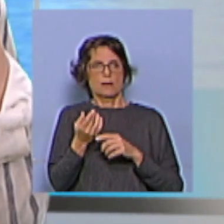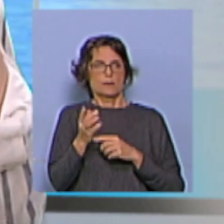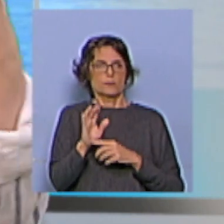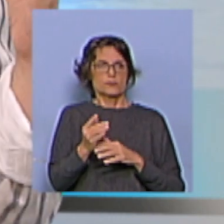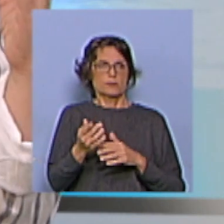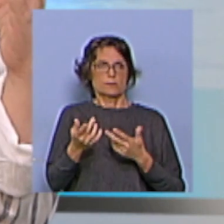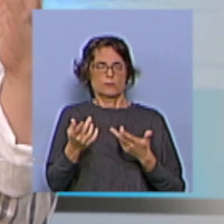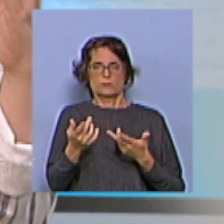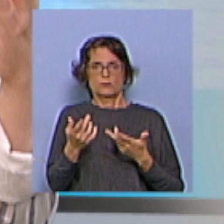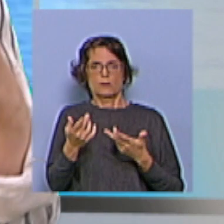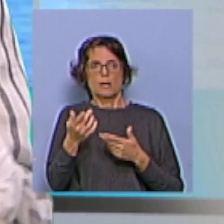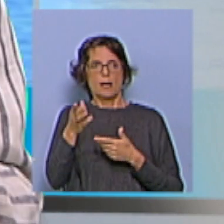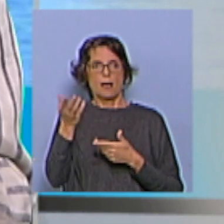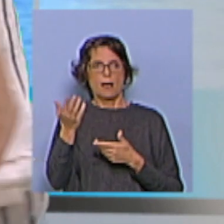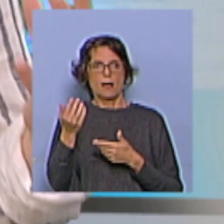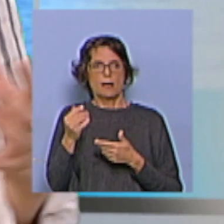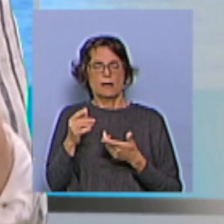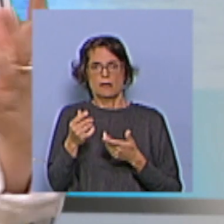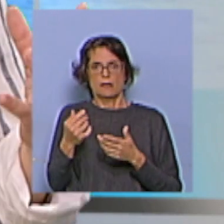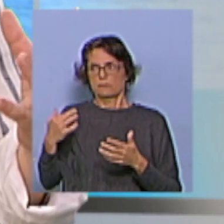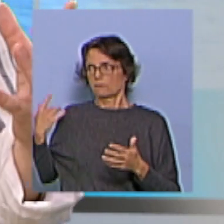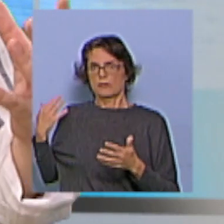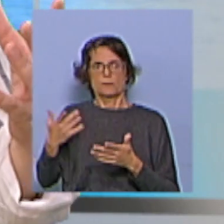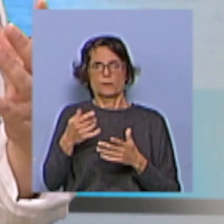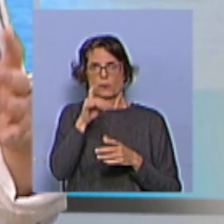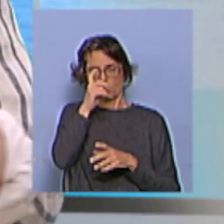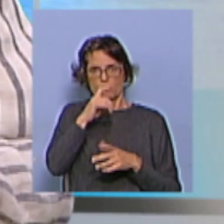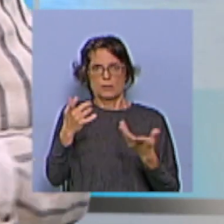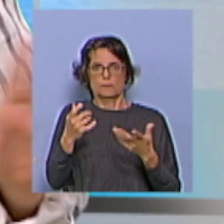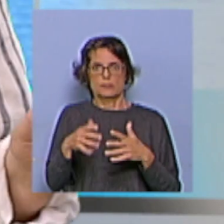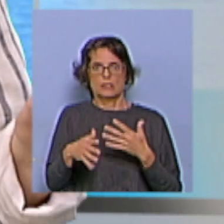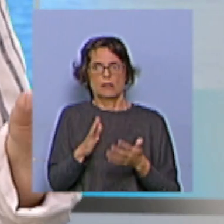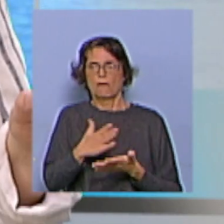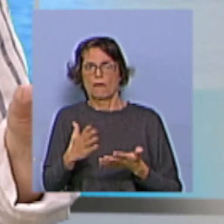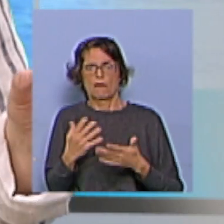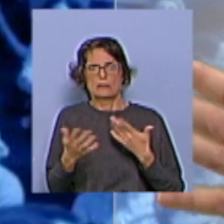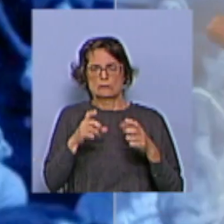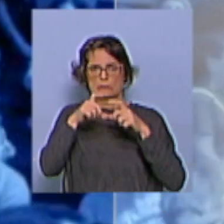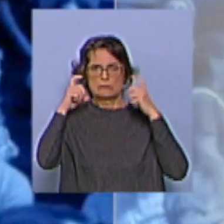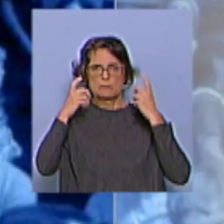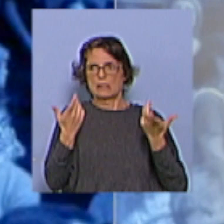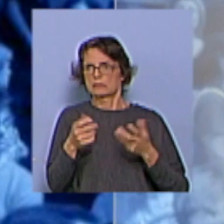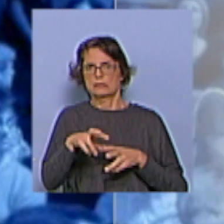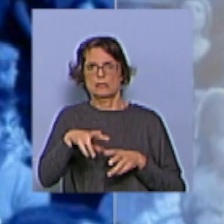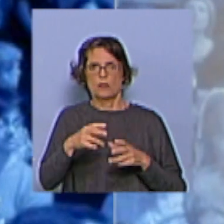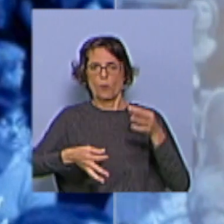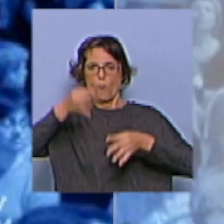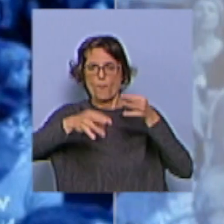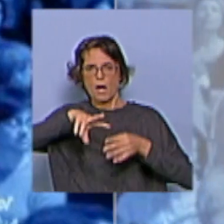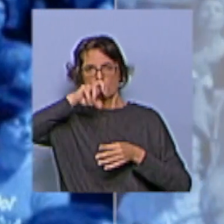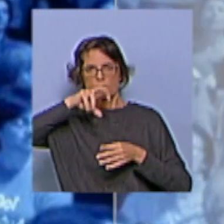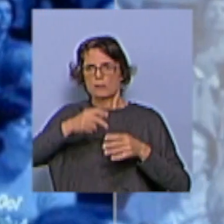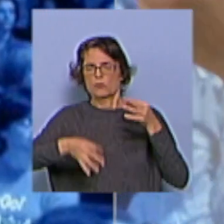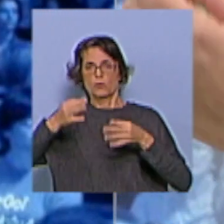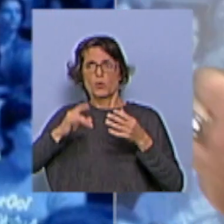a querer máscaras ou ventiladores, ou estávamos a querer produzir o que quer que seja, e havia sempre qualquer coisa que vinha da China. A China estava fechada e havia sempre